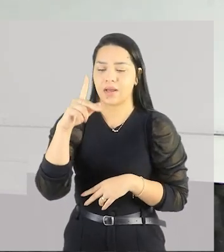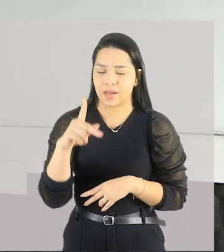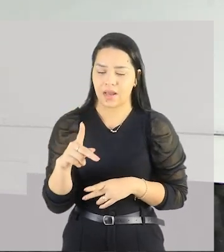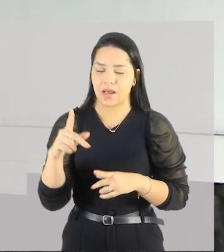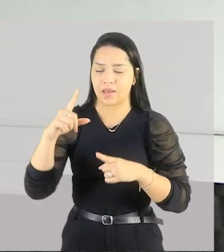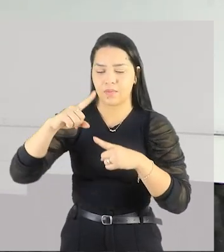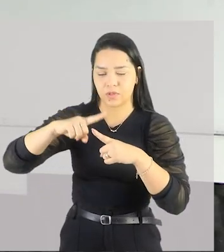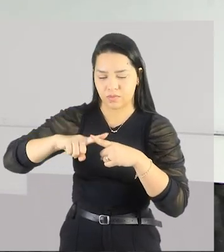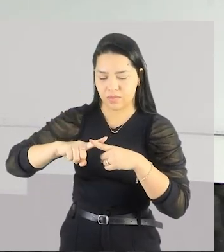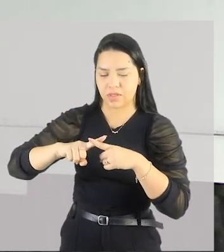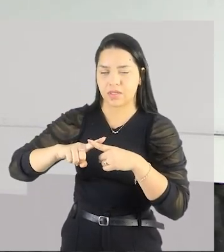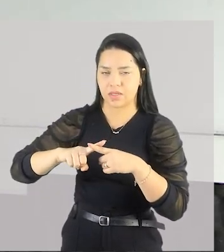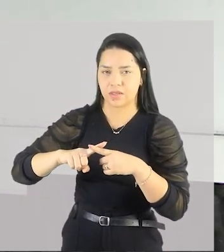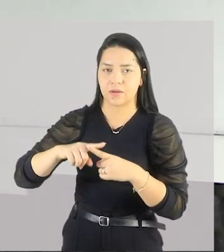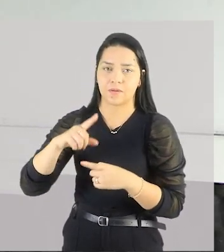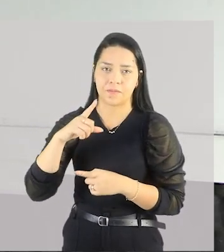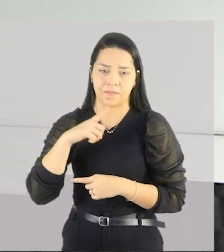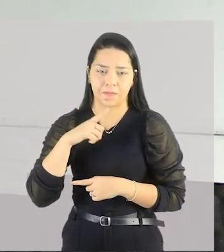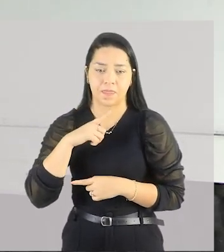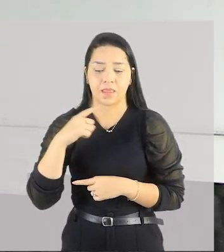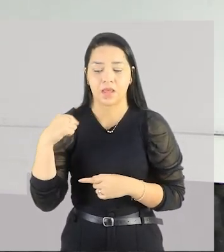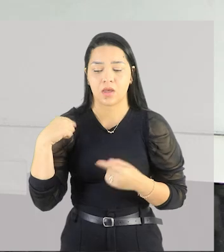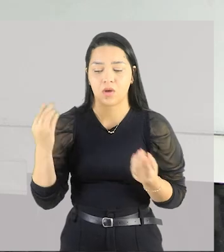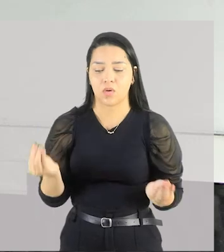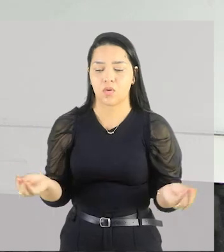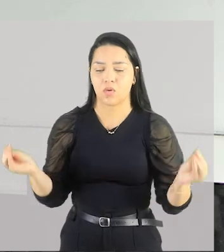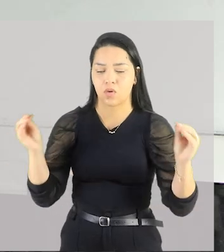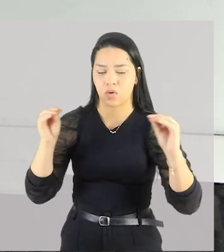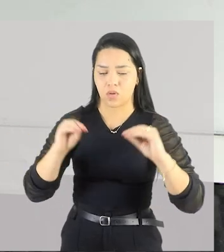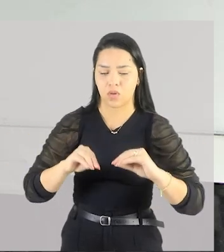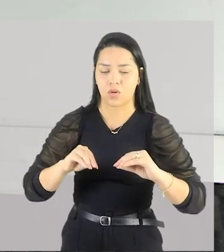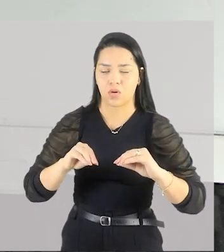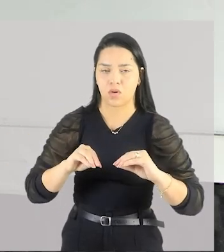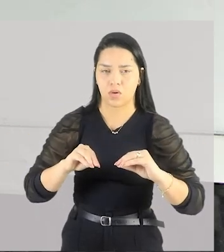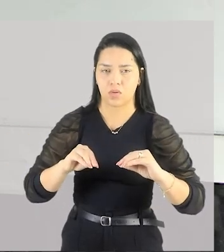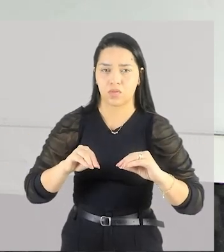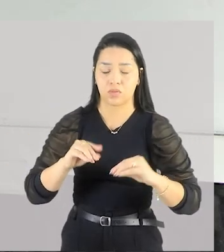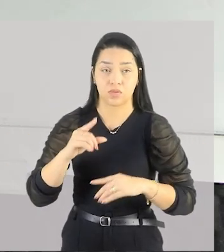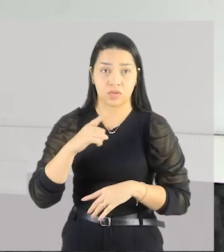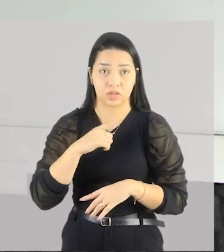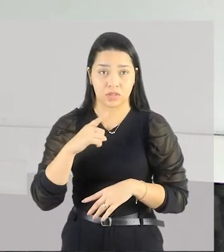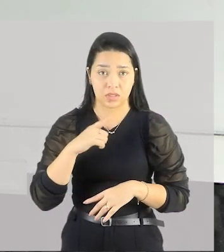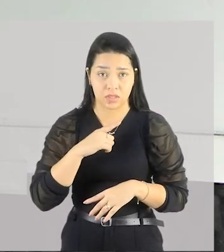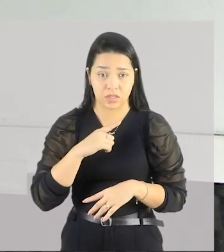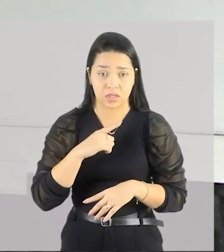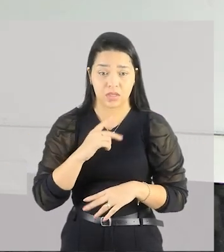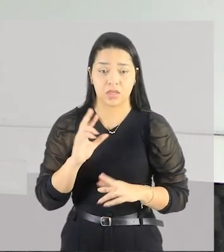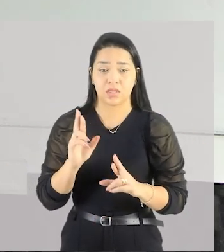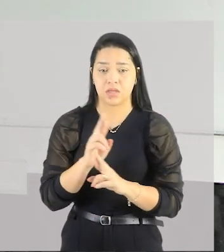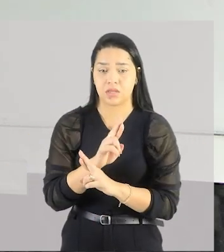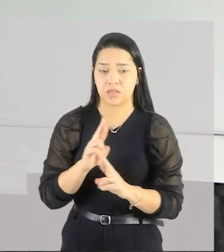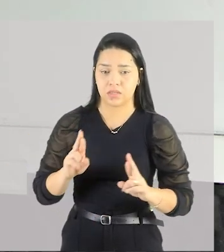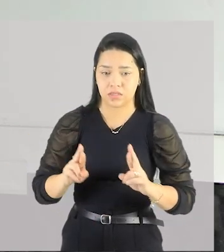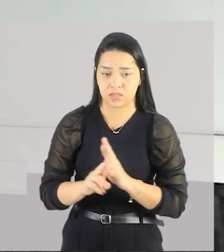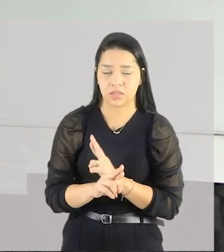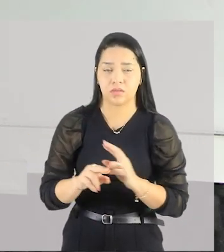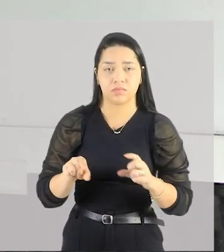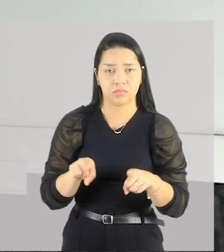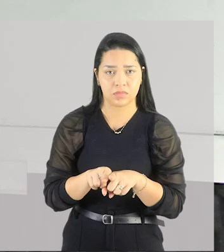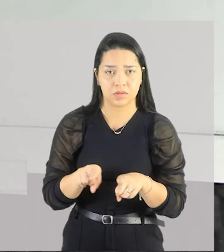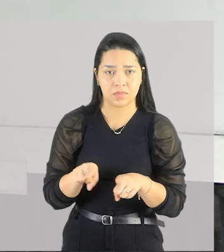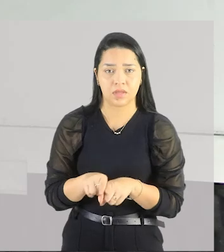De acordo com a lei da gravitação universal, a Terra exerce maior força sobre